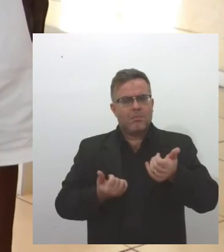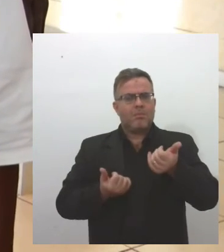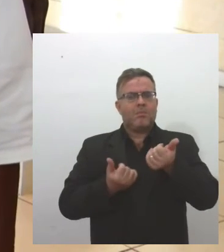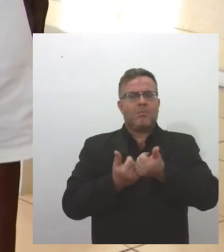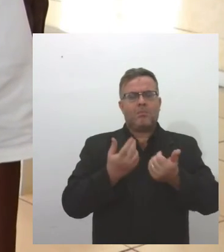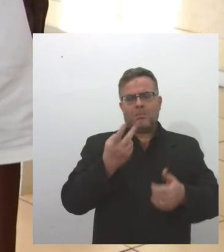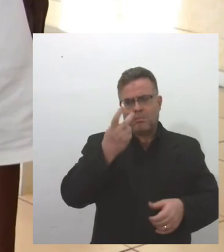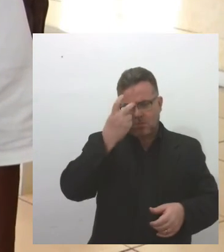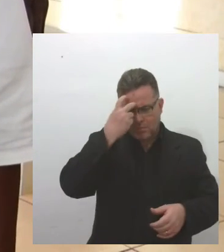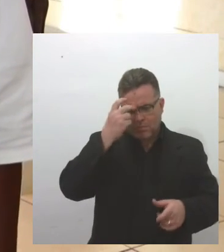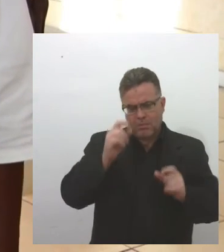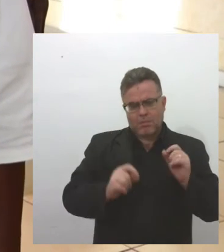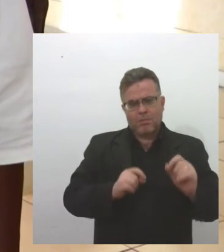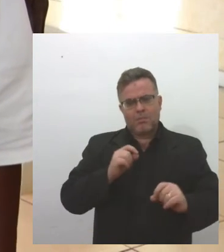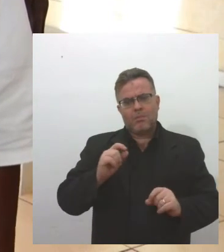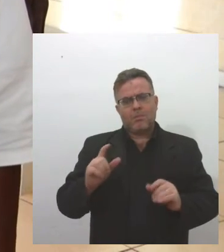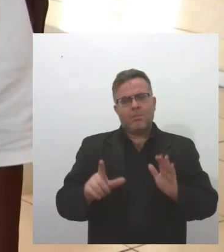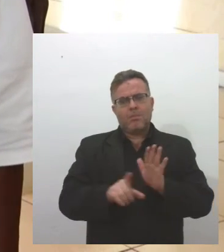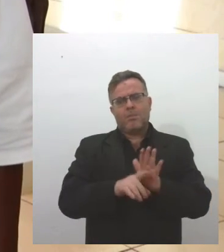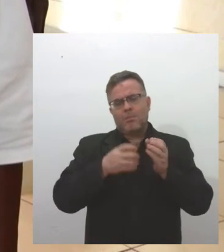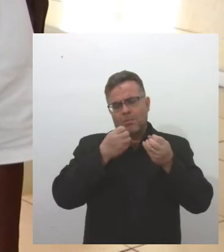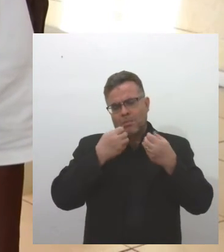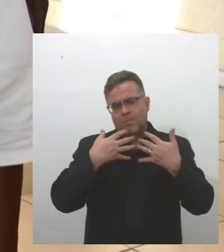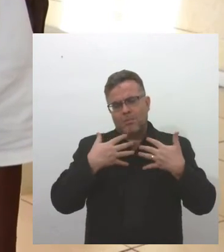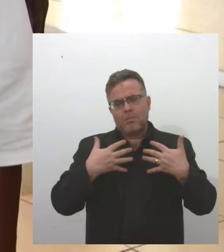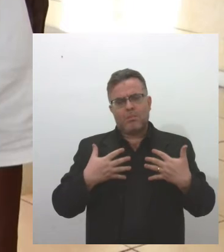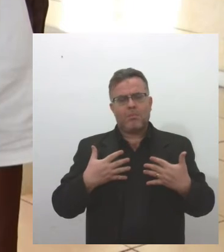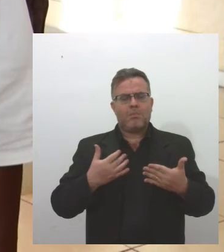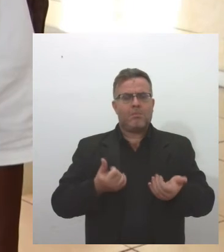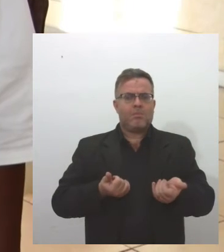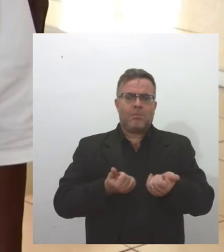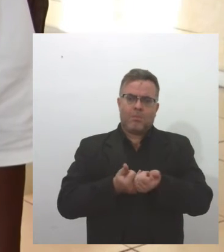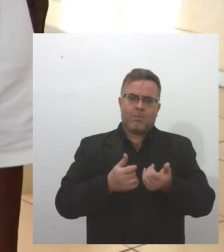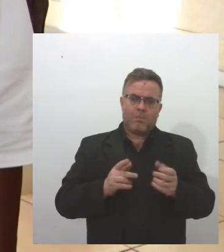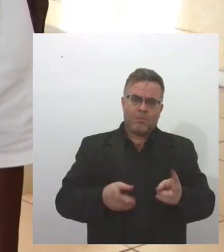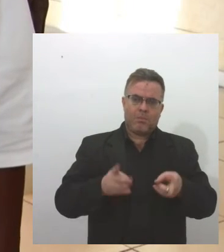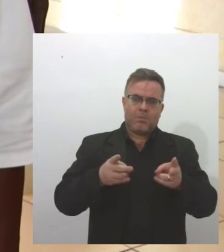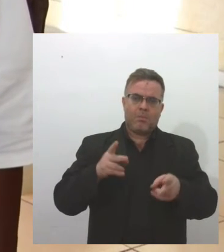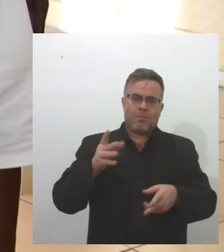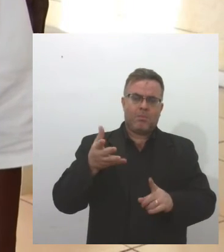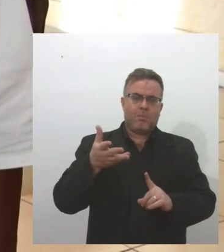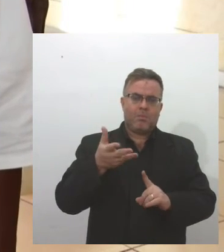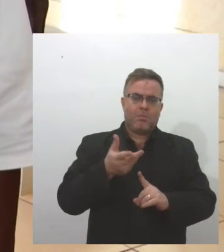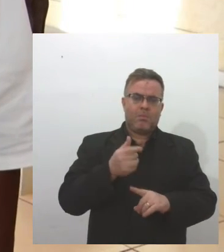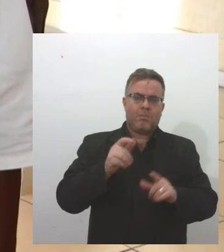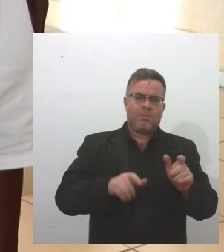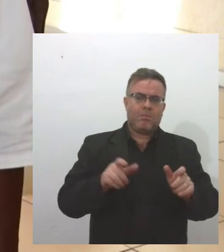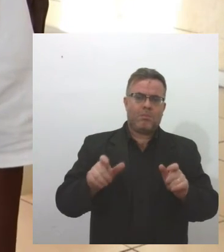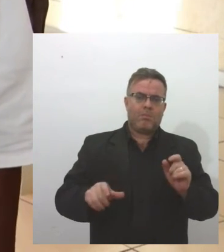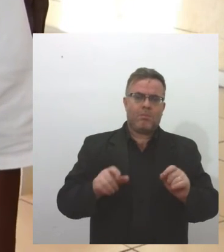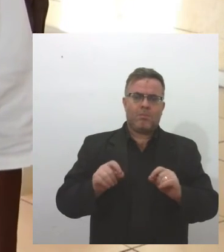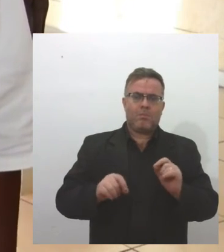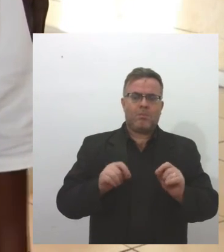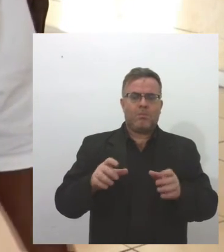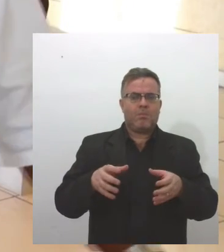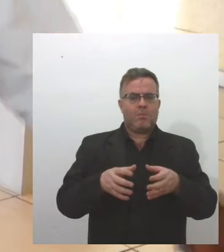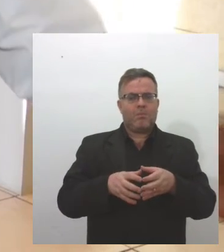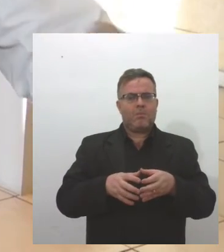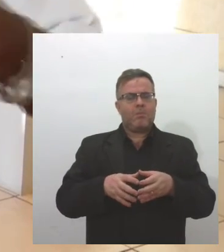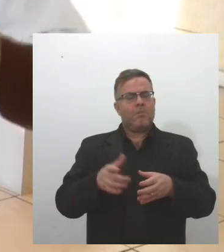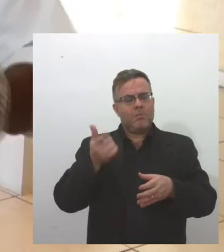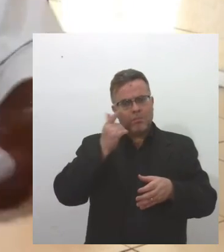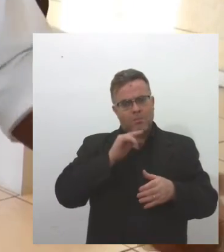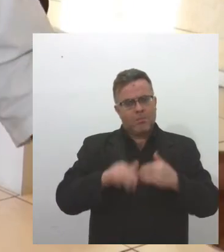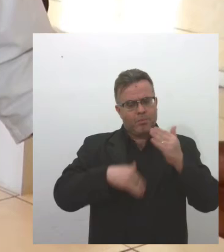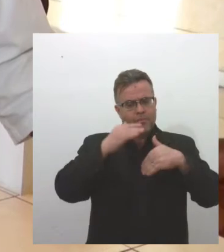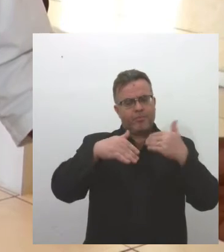céu. Quer dizer, foi muito útil para os artistas, porque a classe artística foi favorecida